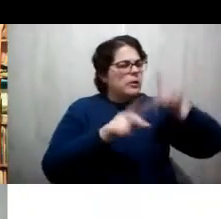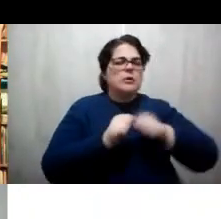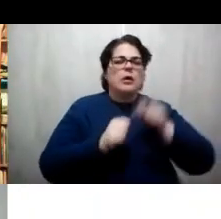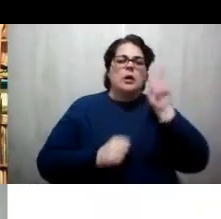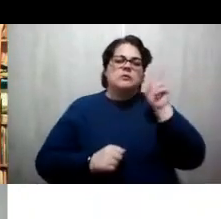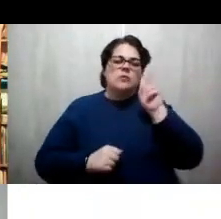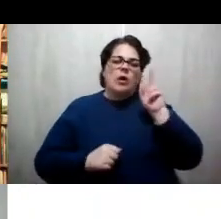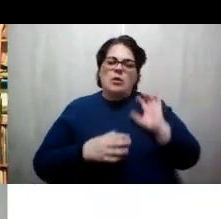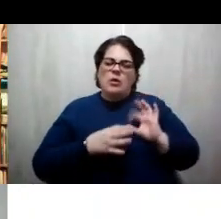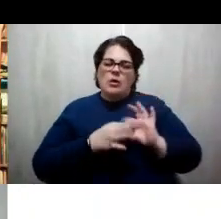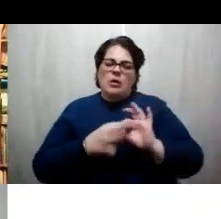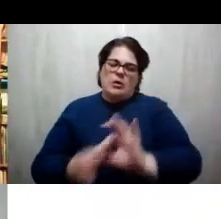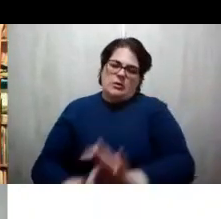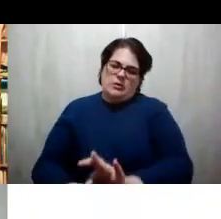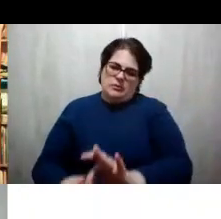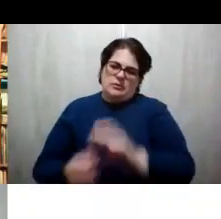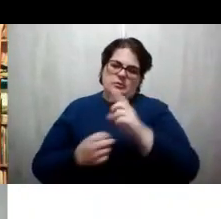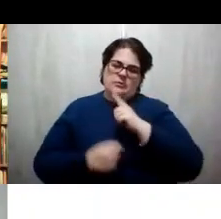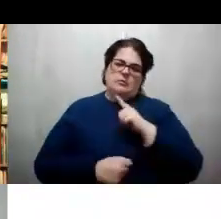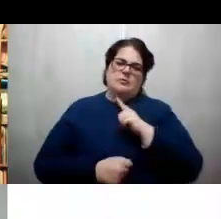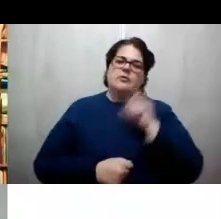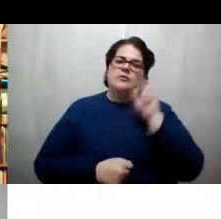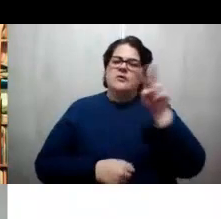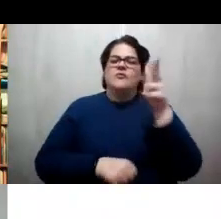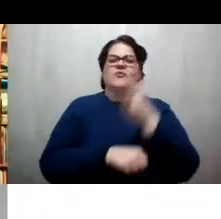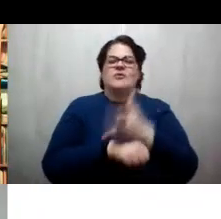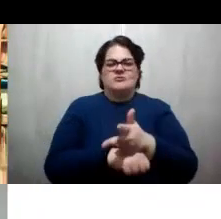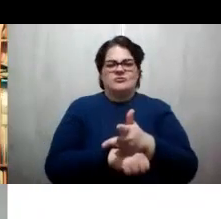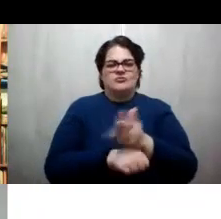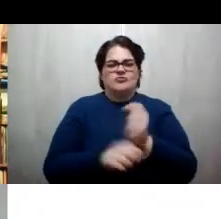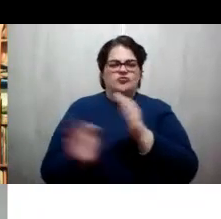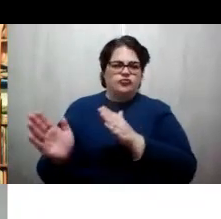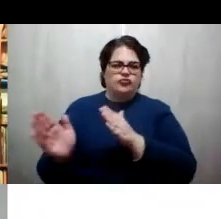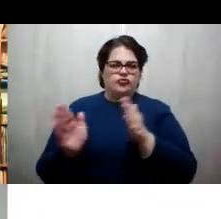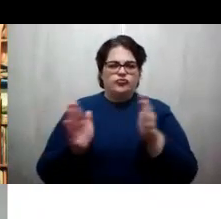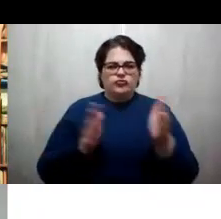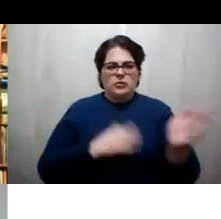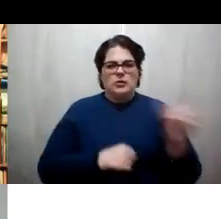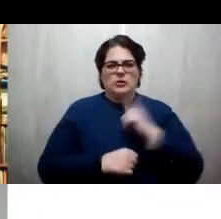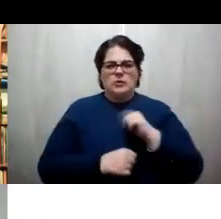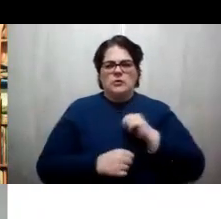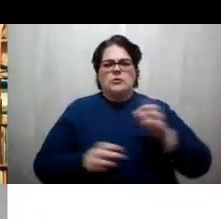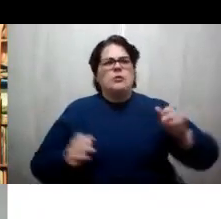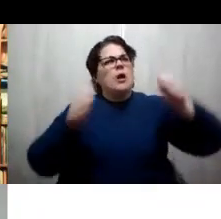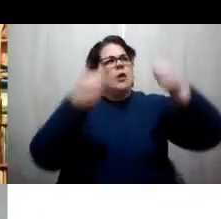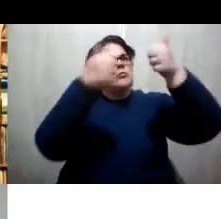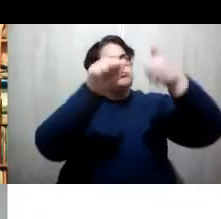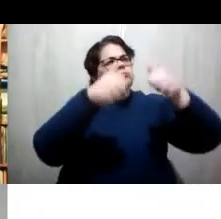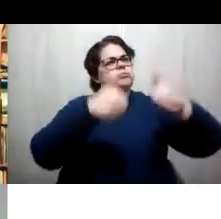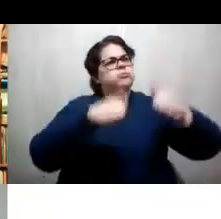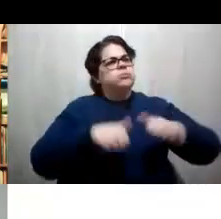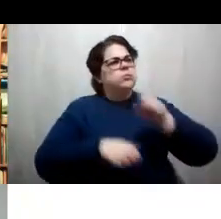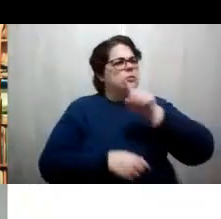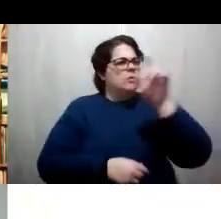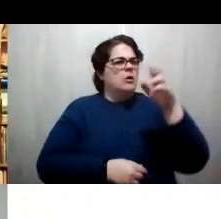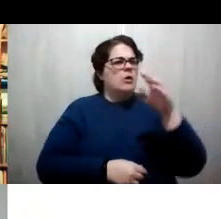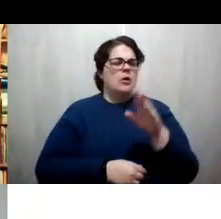né? Vocês viram lá aquela no vídeo, por exemplo, aquela gigantesca estátua, escultura do